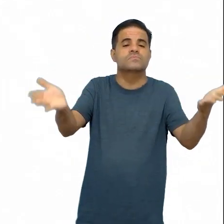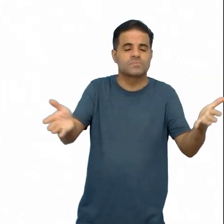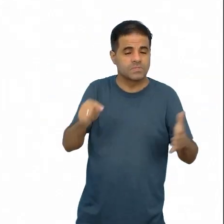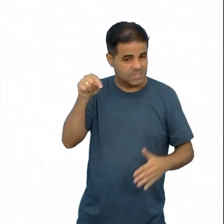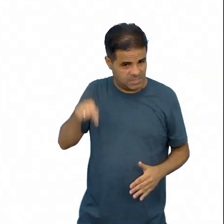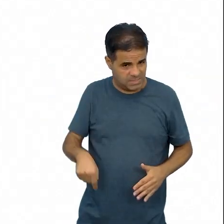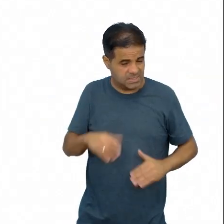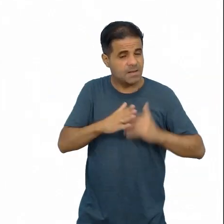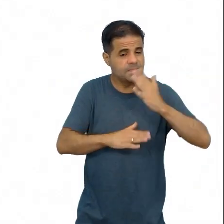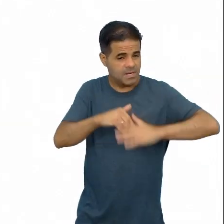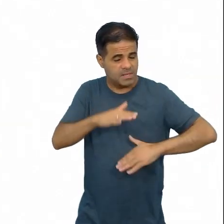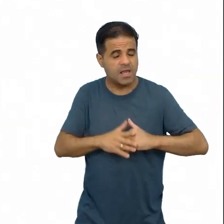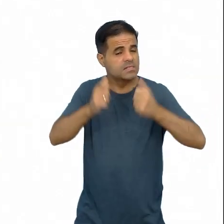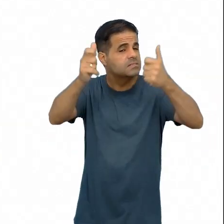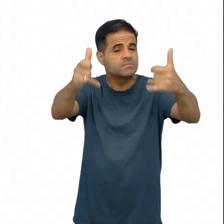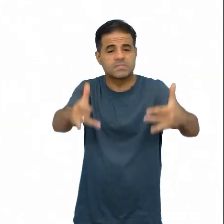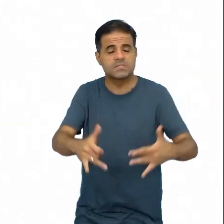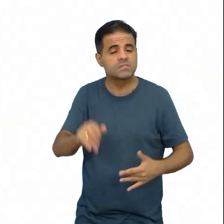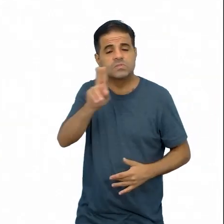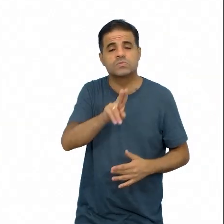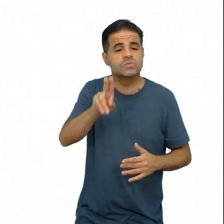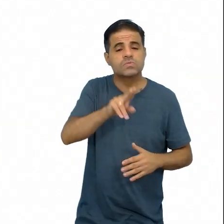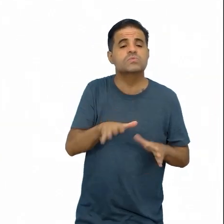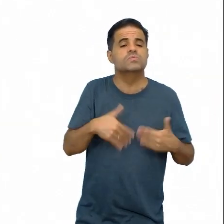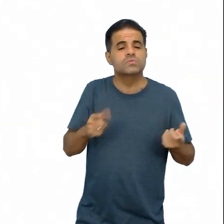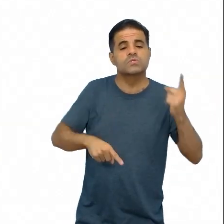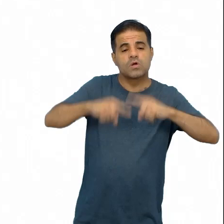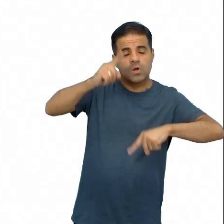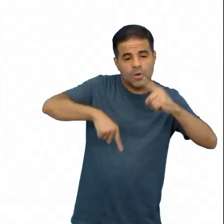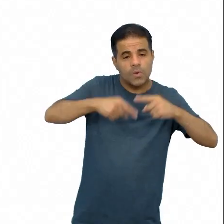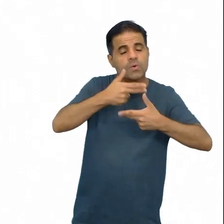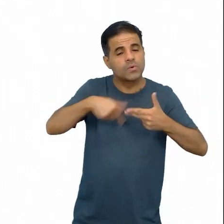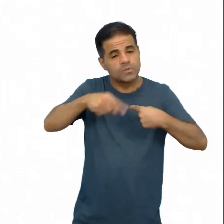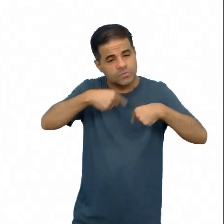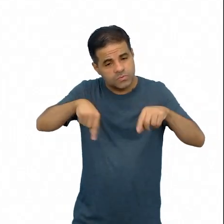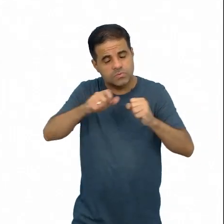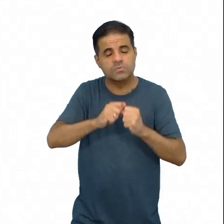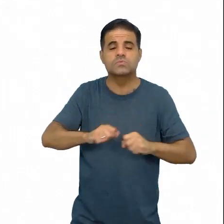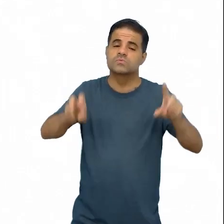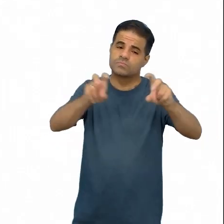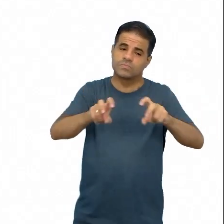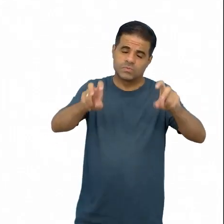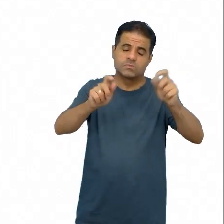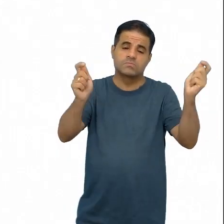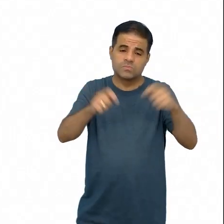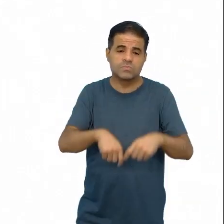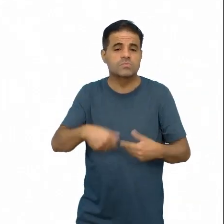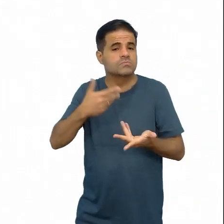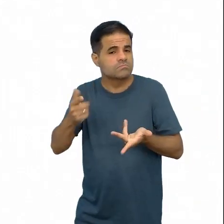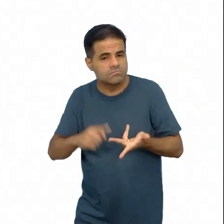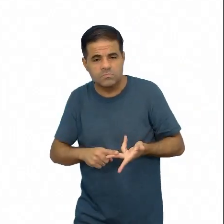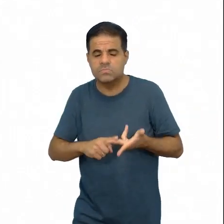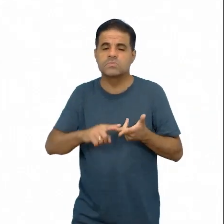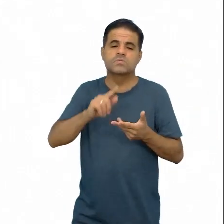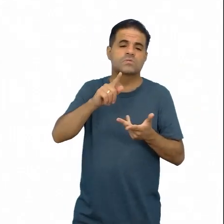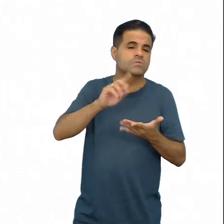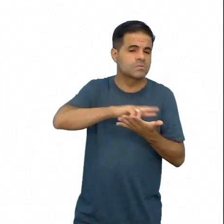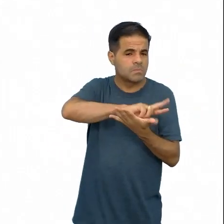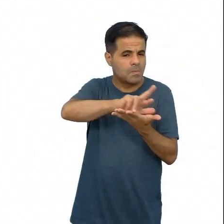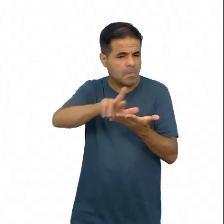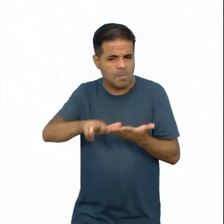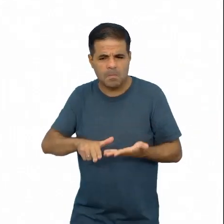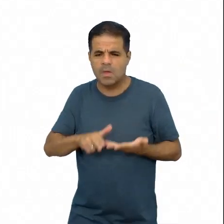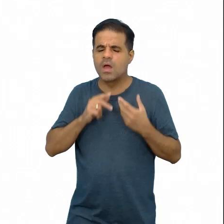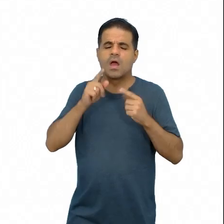na nossa habilidade, fala o quê? Que nós vamos utilizar recursos aí do nosso meio digital. Eu posso usar o Cabri, posso usar o GeoGebra, ou seja,